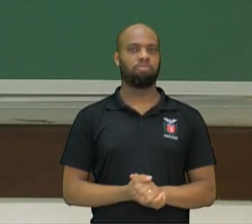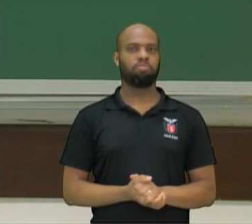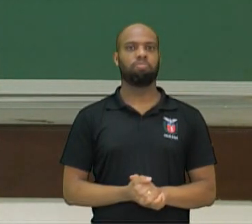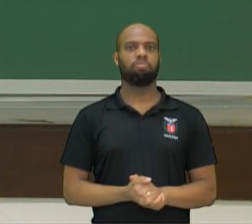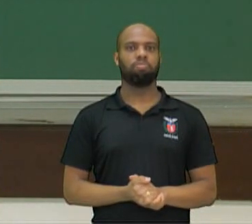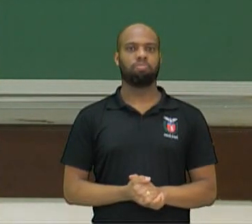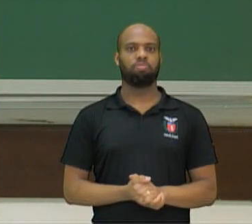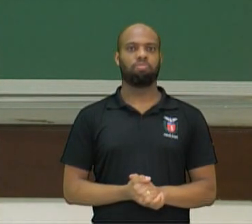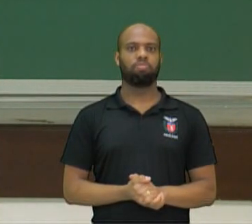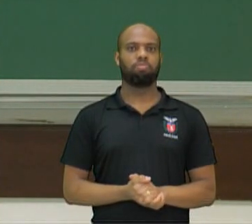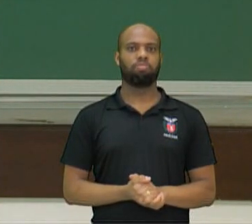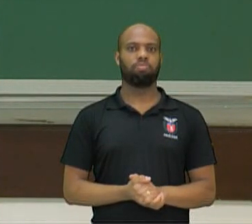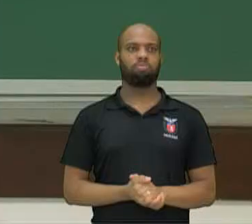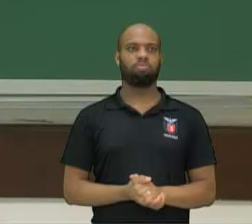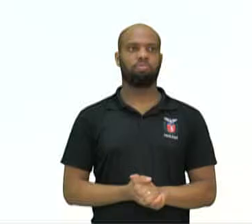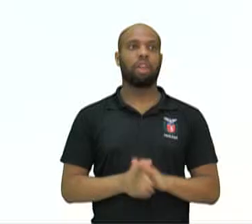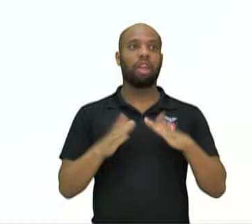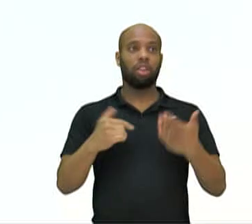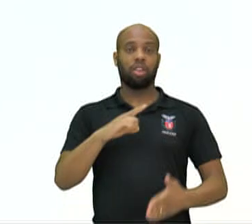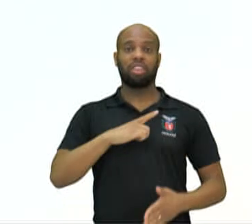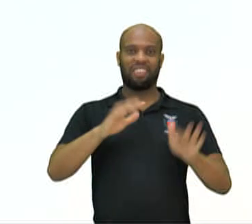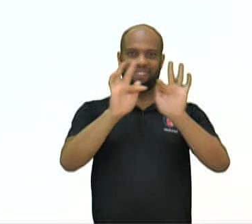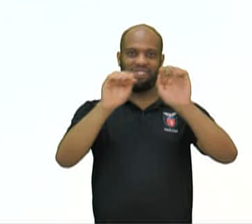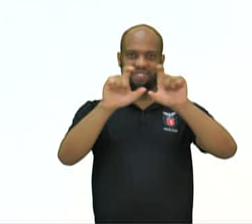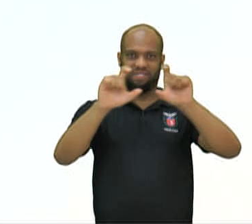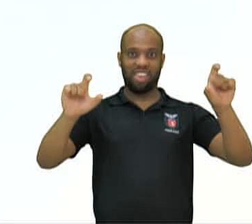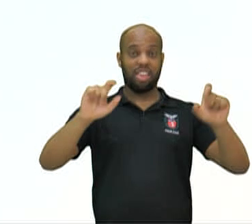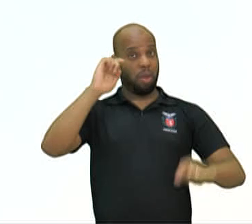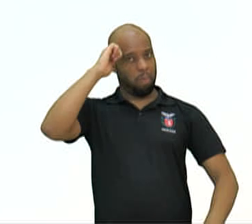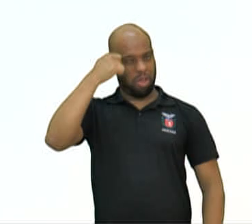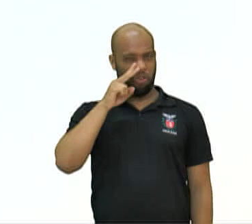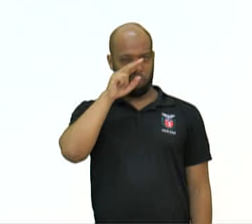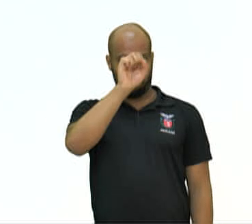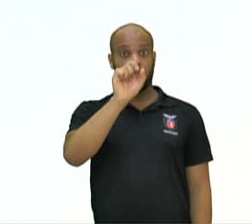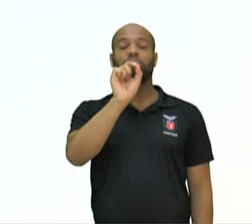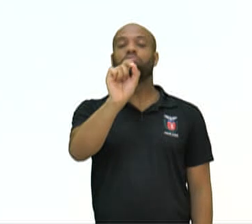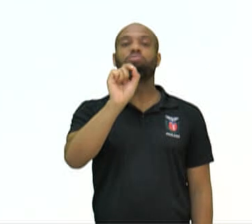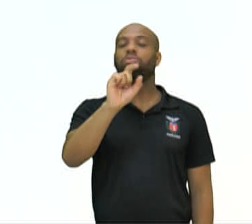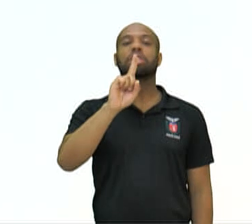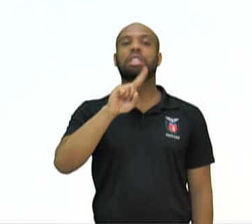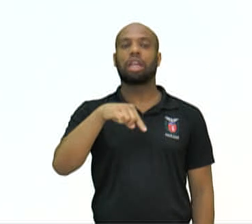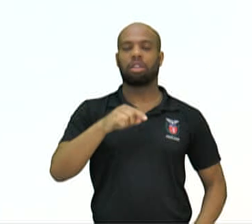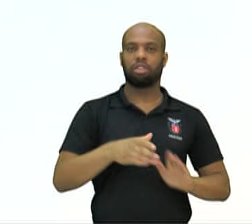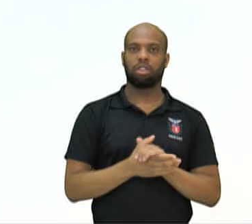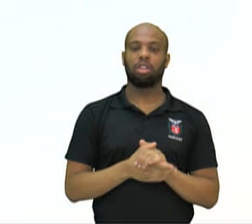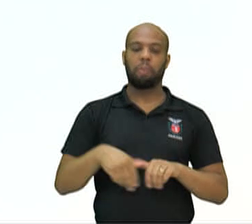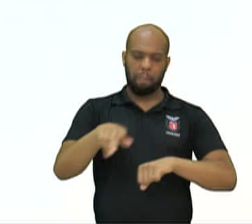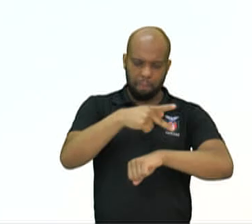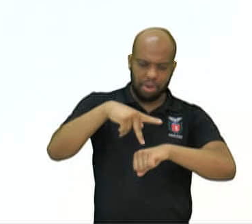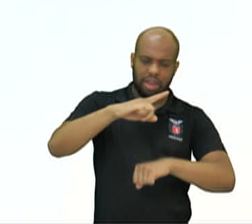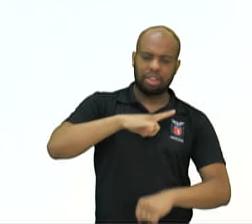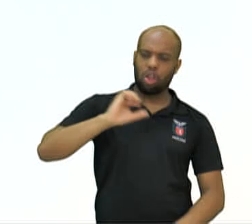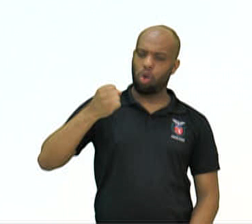Ok, então os termos em destaques, quais são os termos em destaque? País tem 8.000 quilômetros